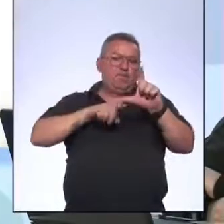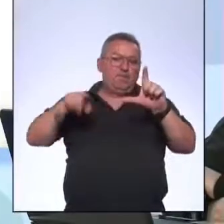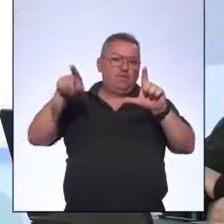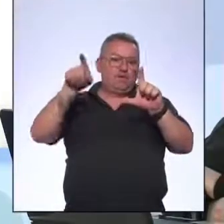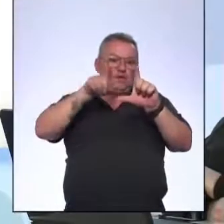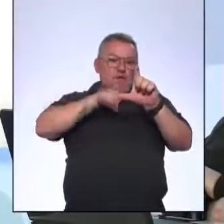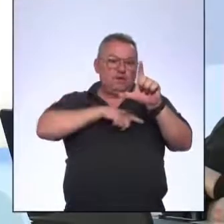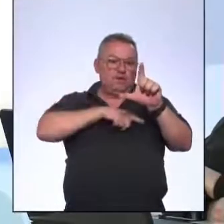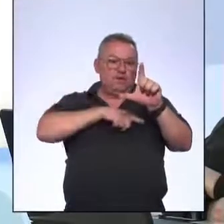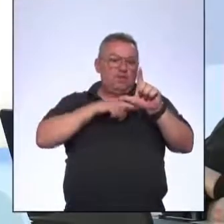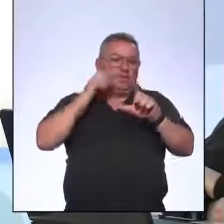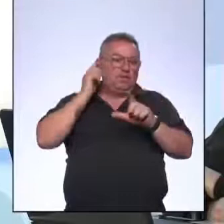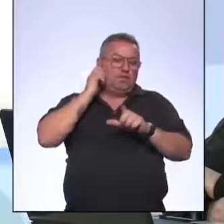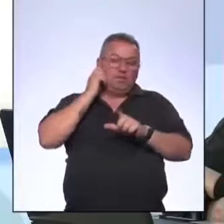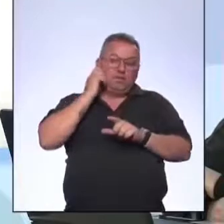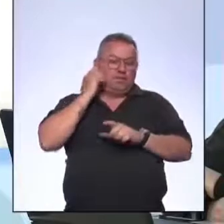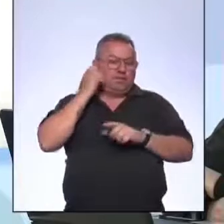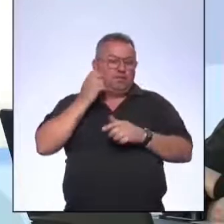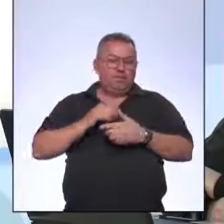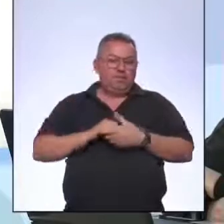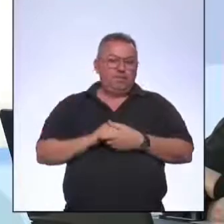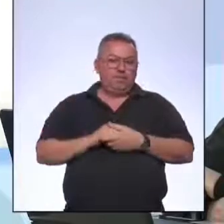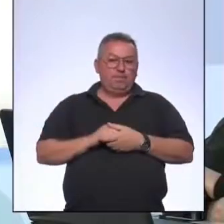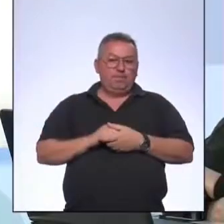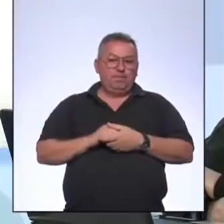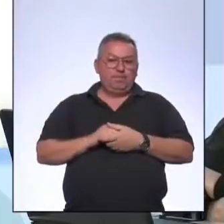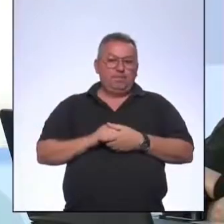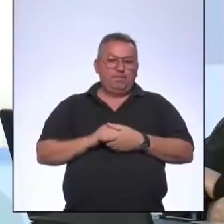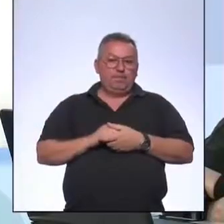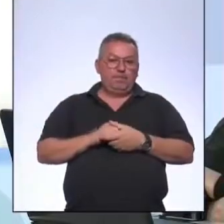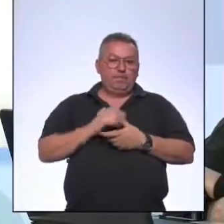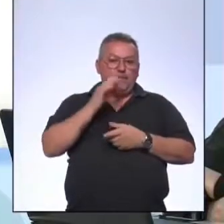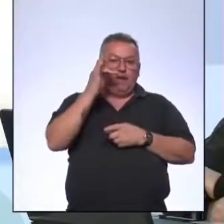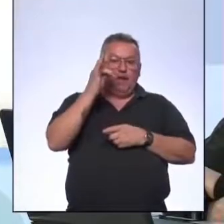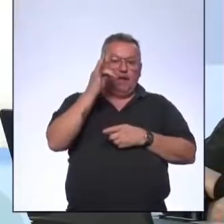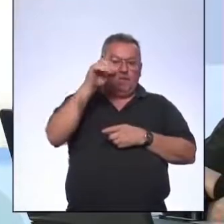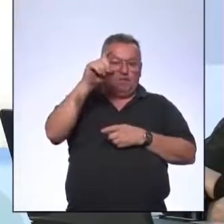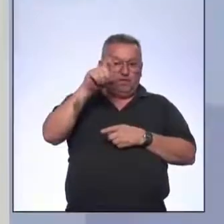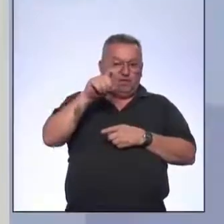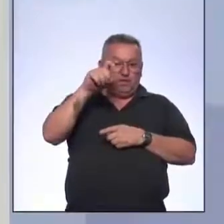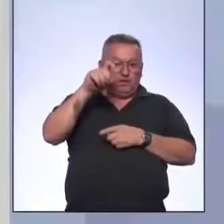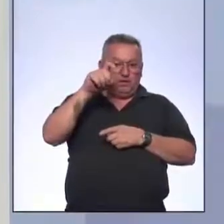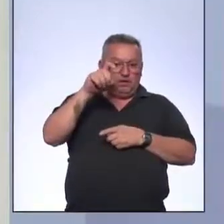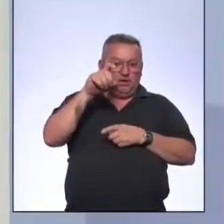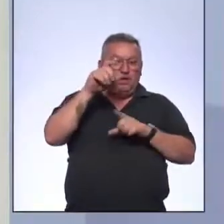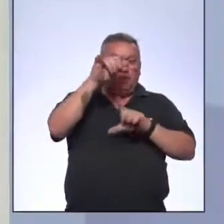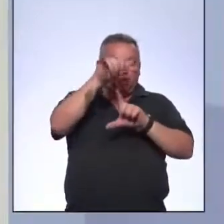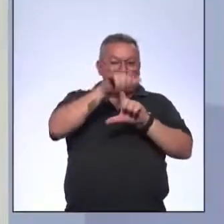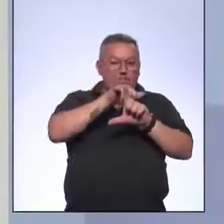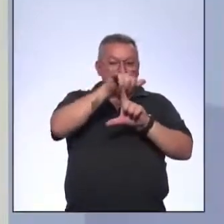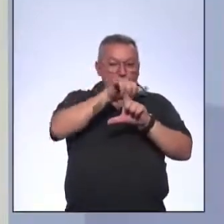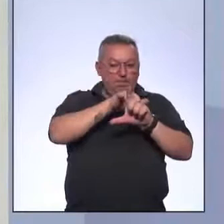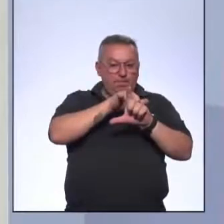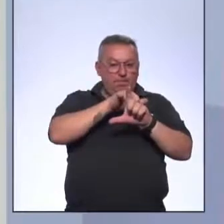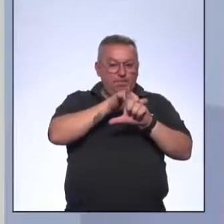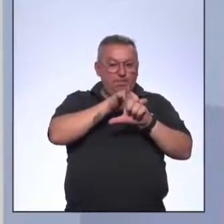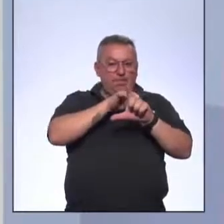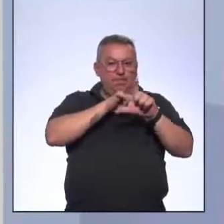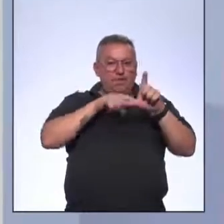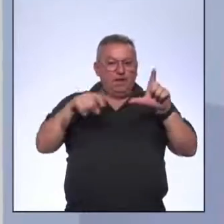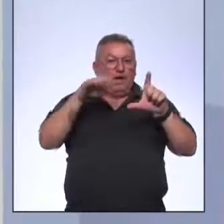para a ideia da banana a f de x que a função em relação a